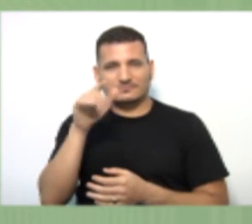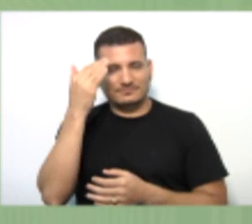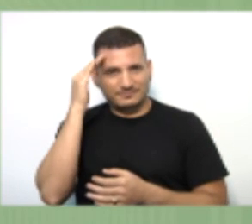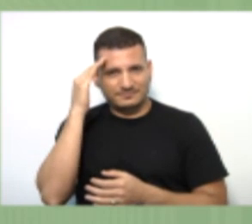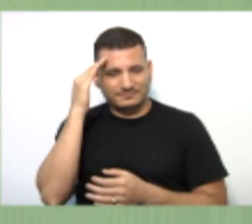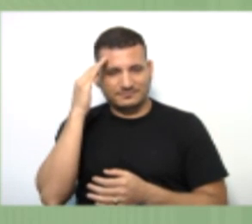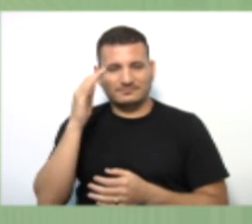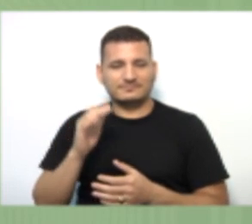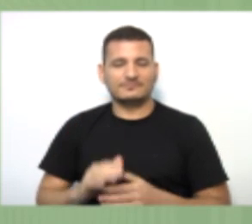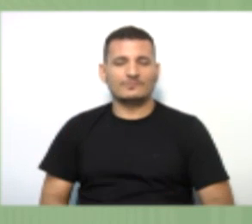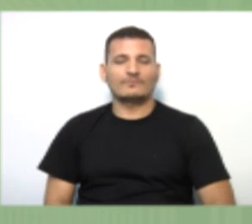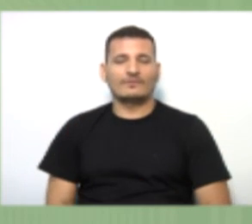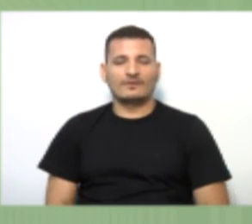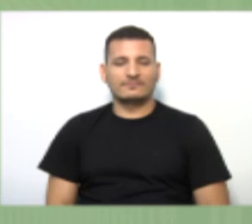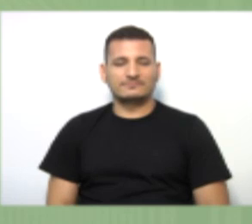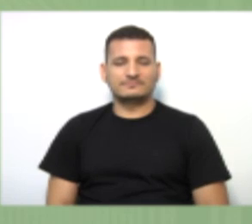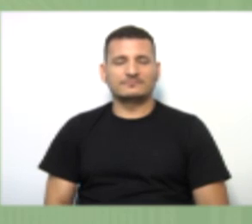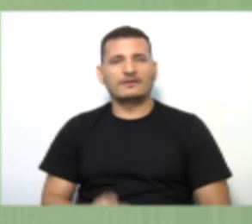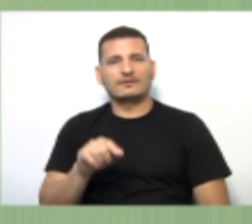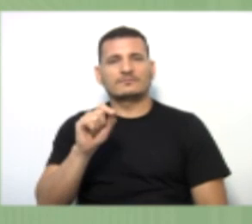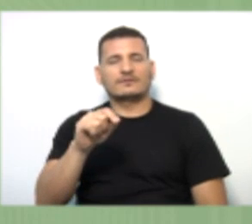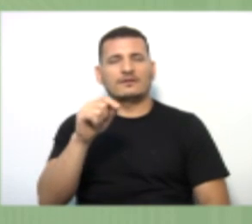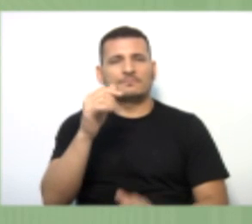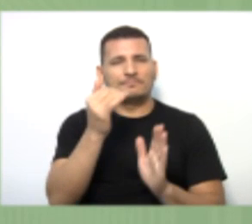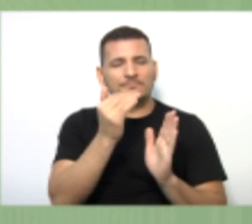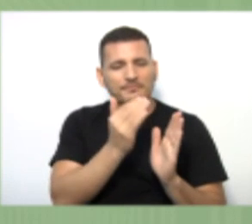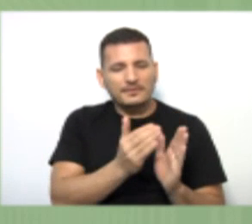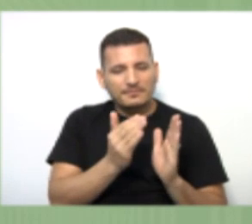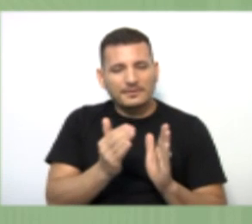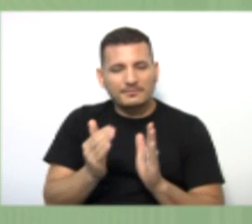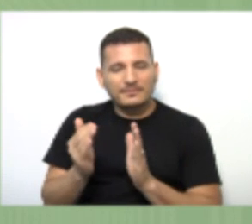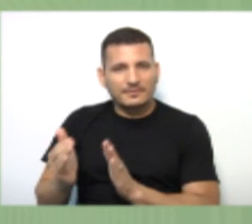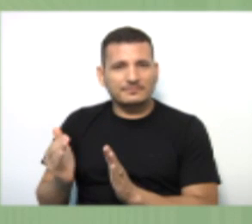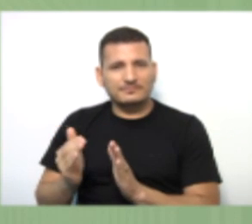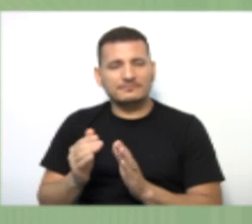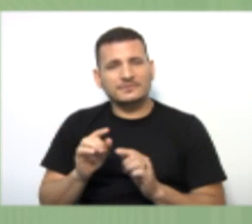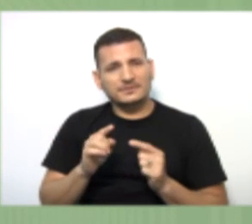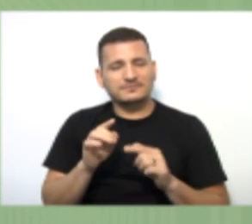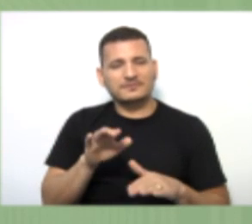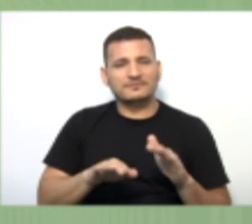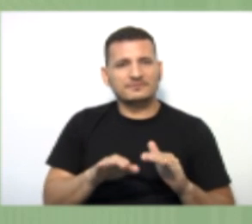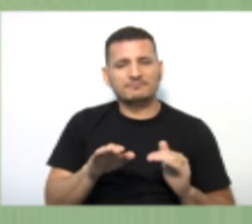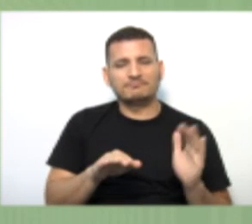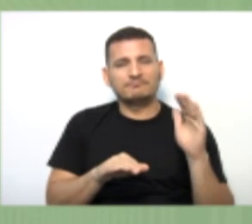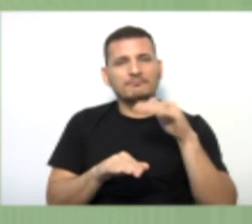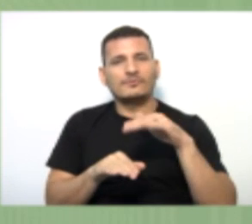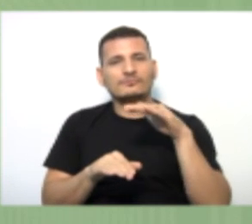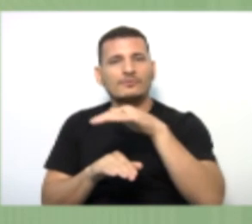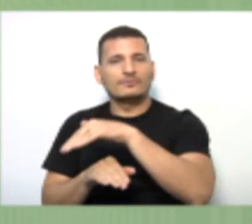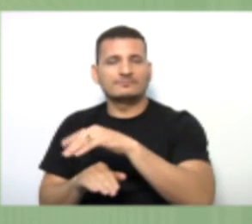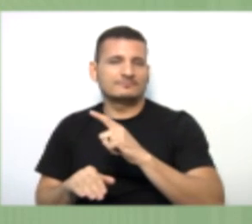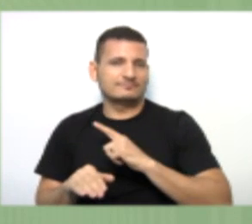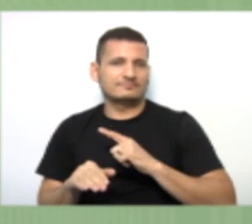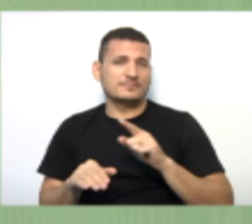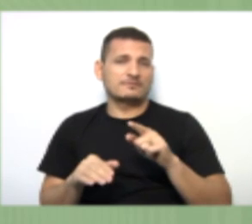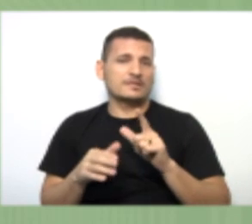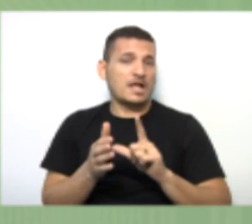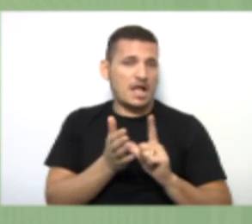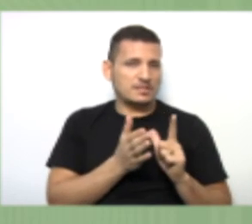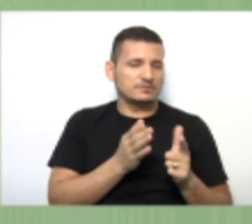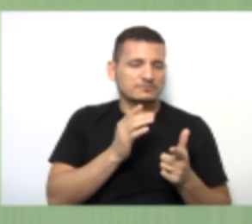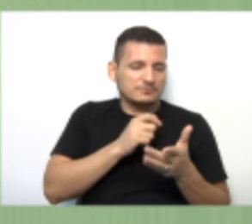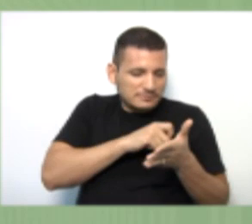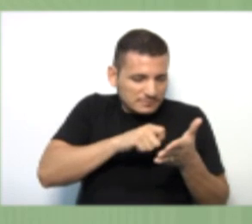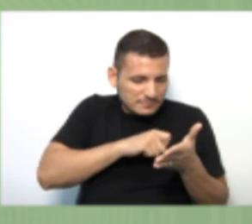sobre isso, tá? Seguiu uma ordem cronológica? Sim, seguiu. Mas você não anotou isso antes de dormir, não é verdade? Ninguém faz esse tipo de coisa antes de